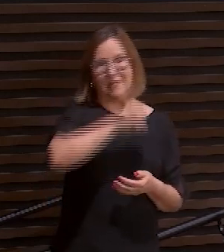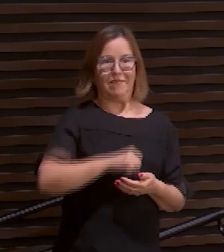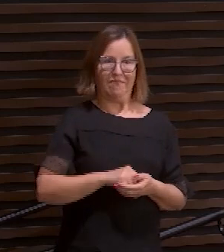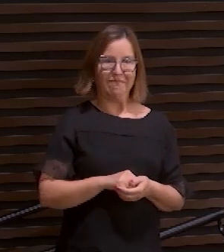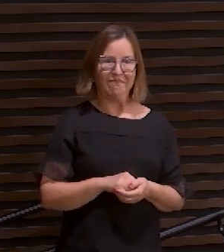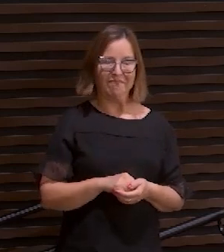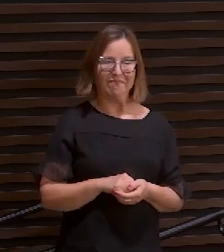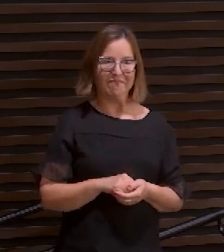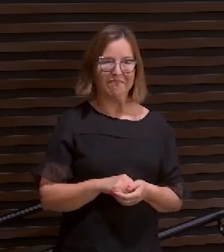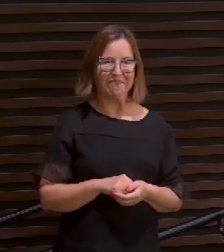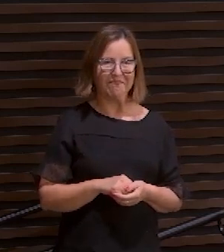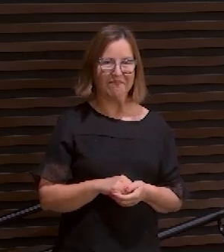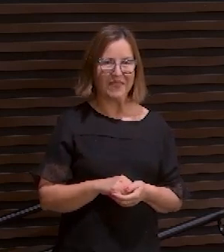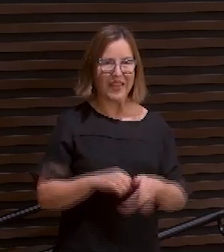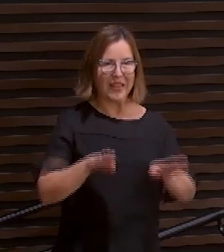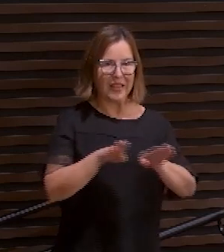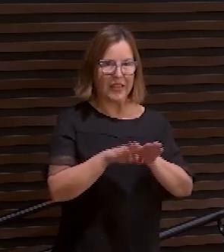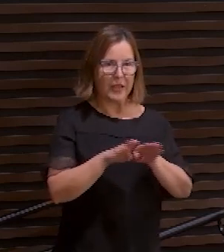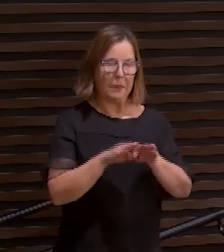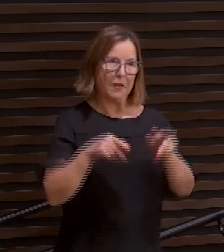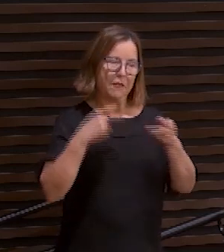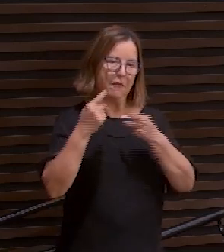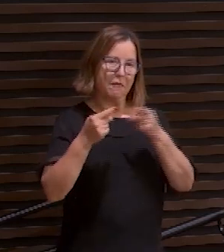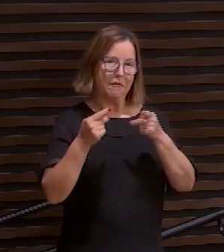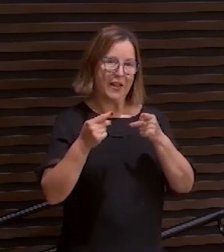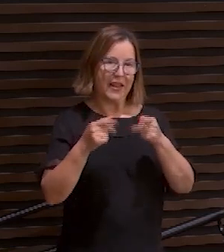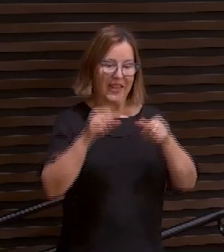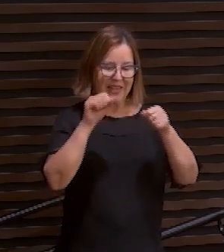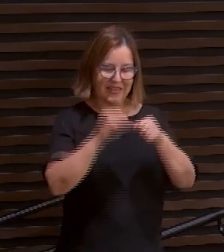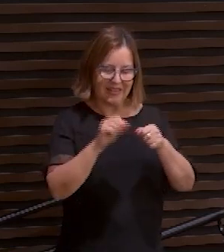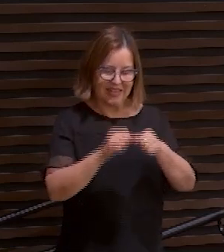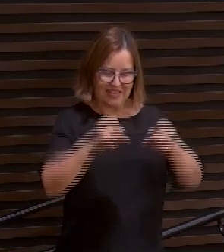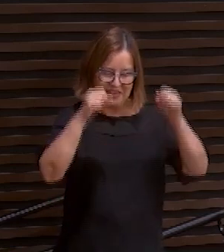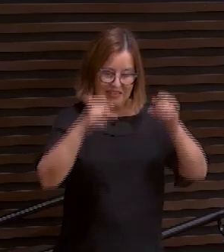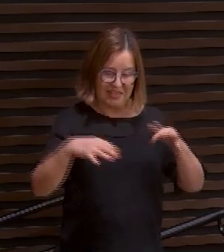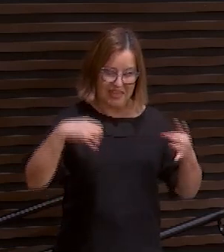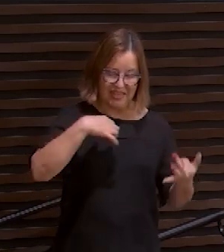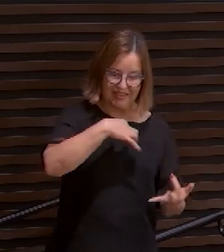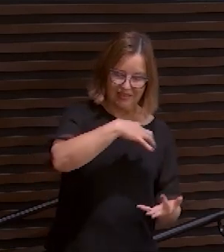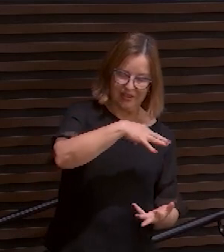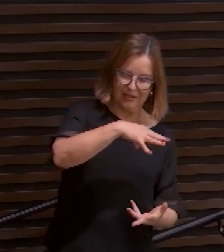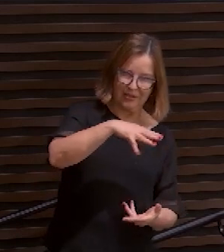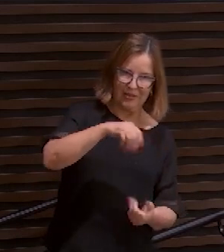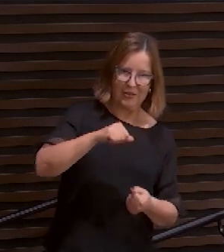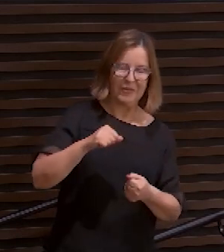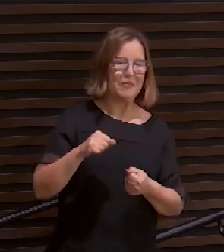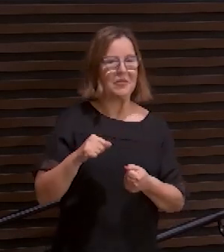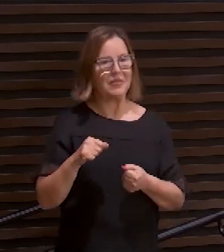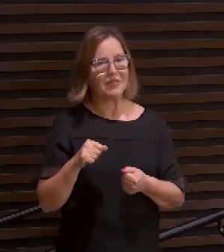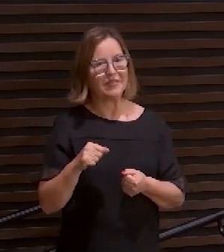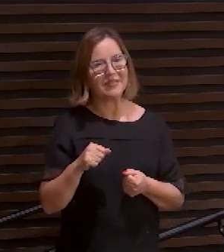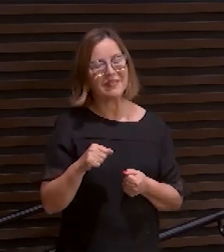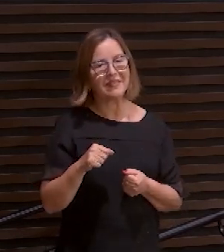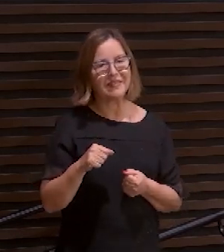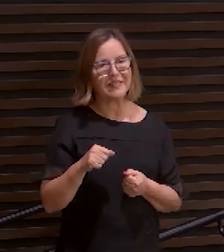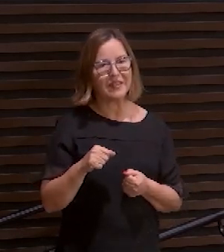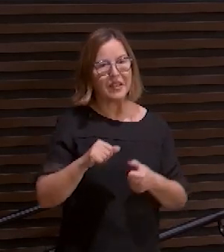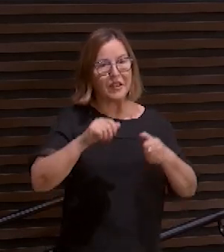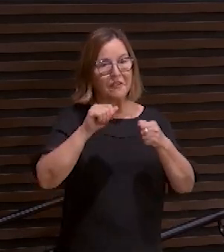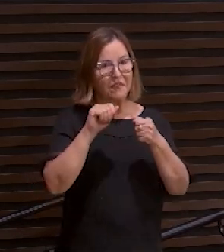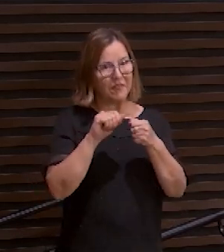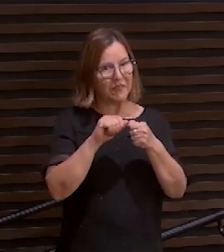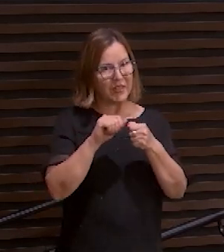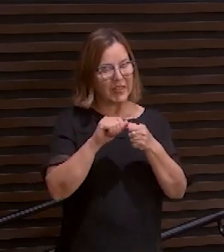E ele vai falar também de que a criação do mundo foi formada